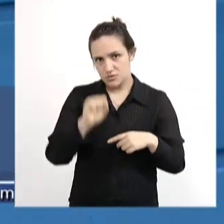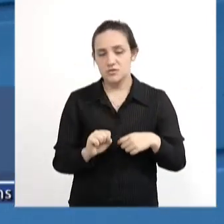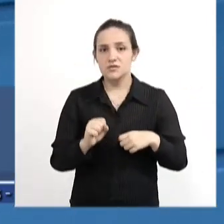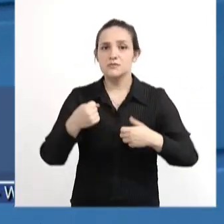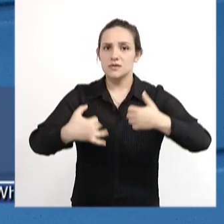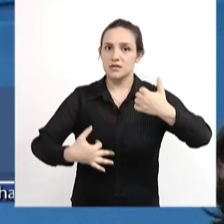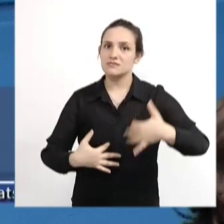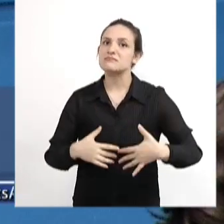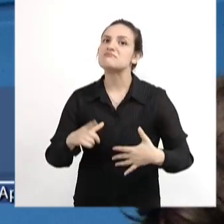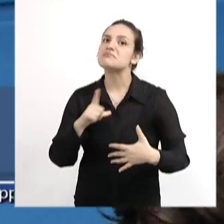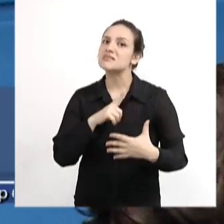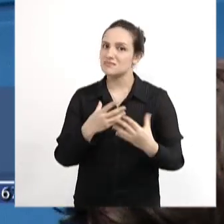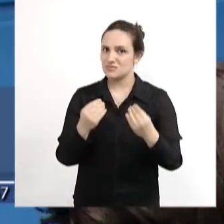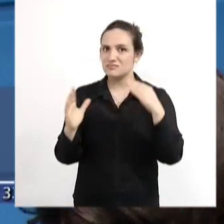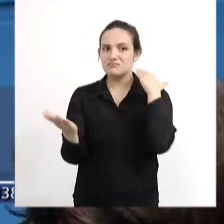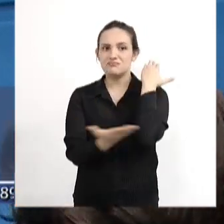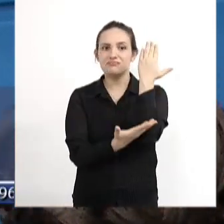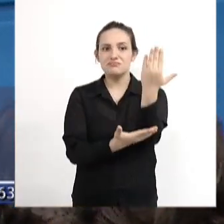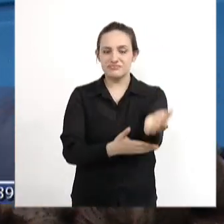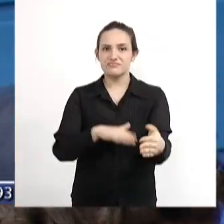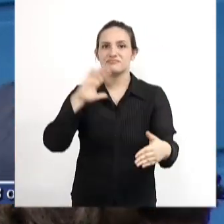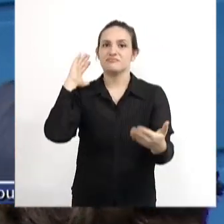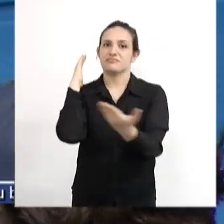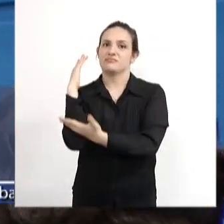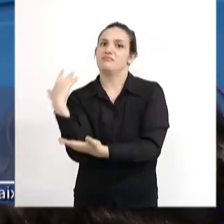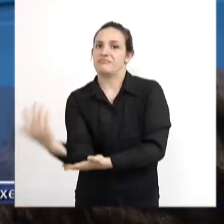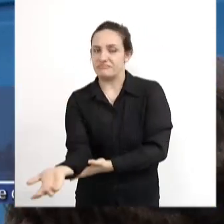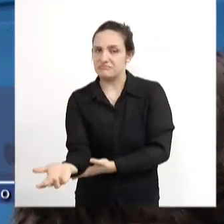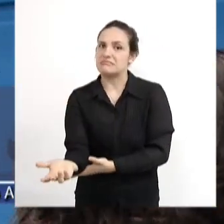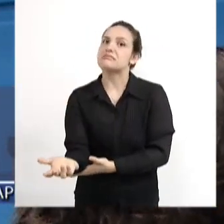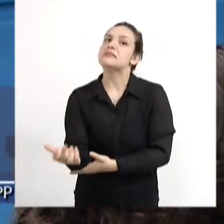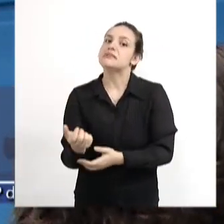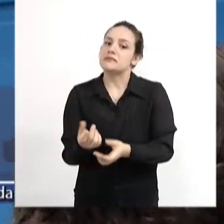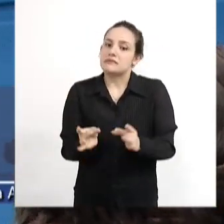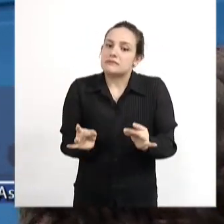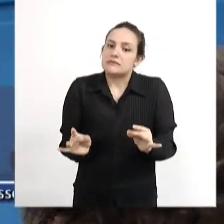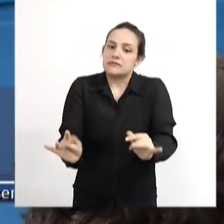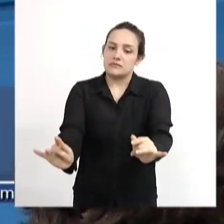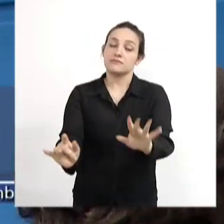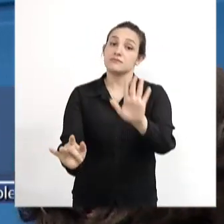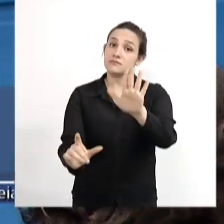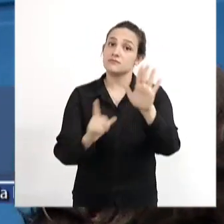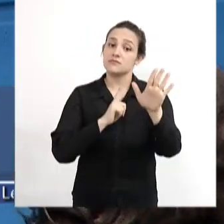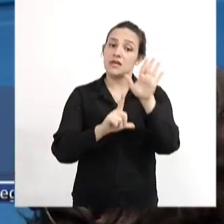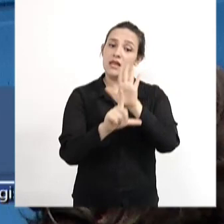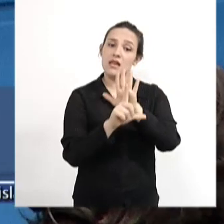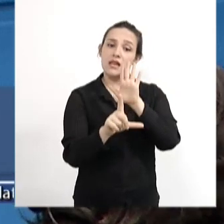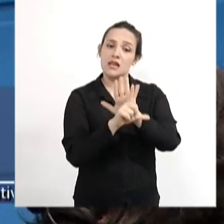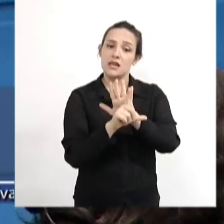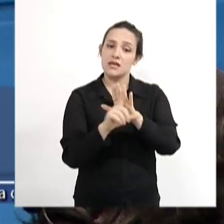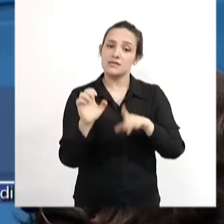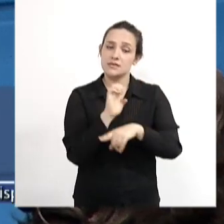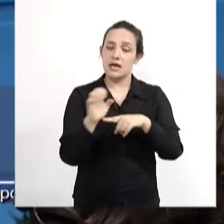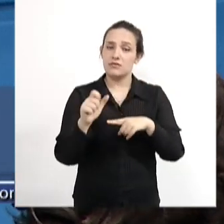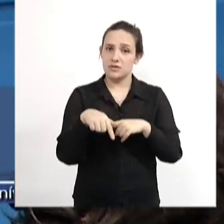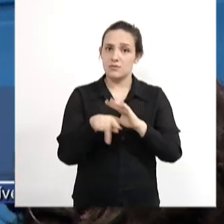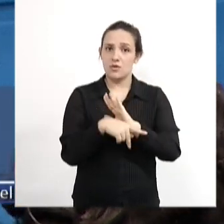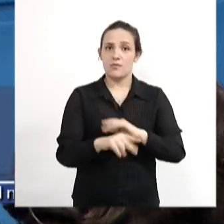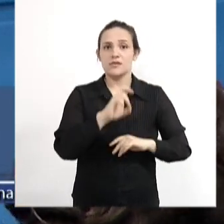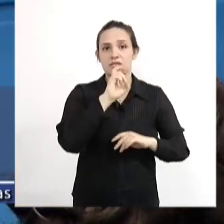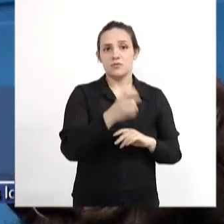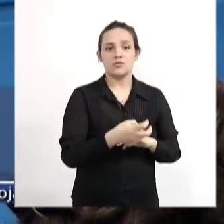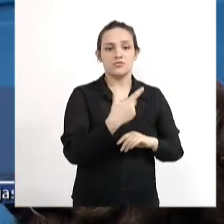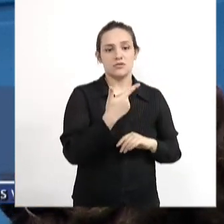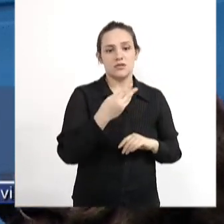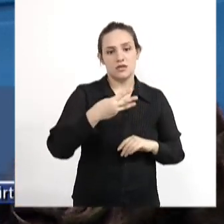ao desmatamento do complexo Parque dos Poderes. Embora a Lei Estadual 5.237, que